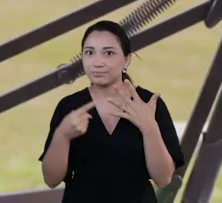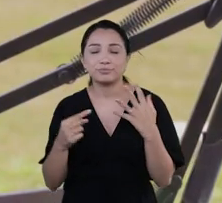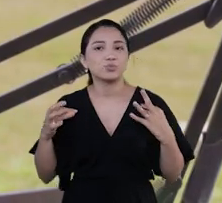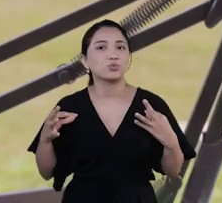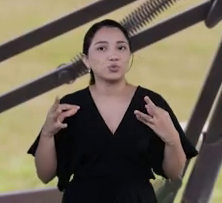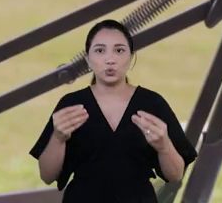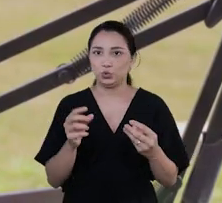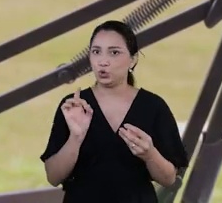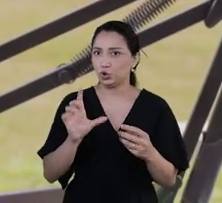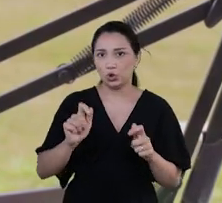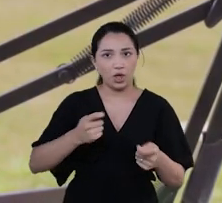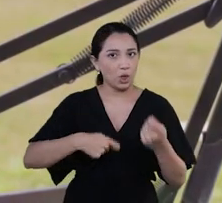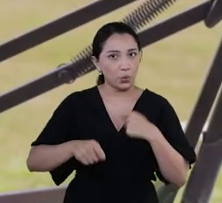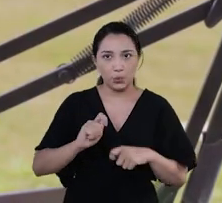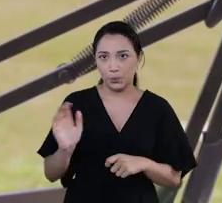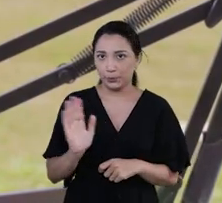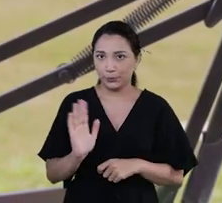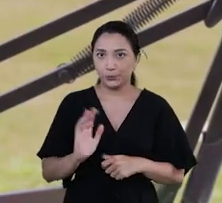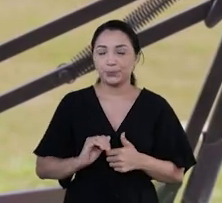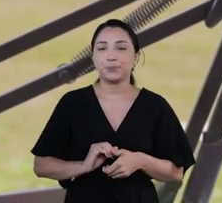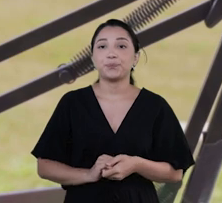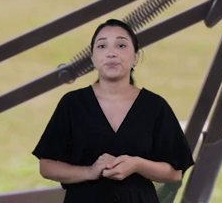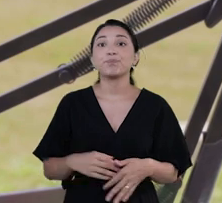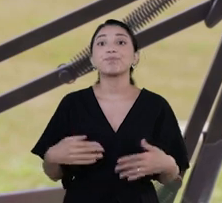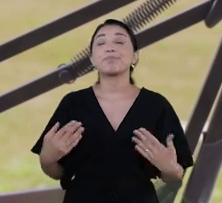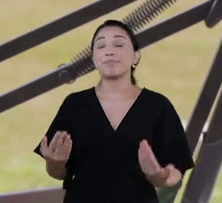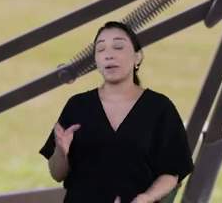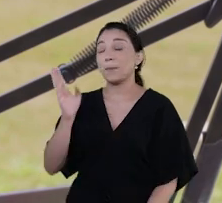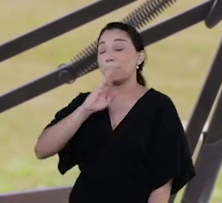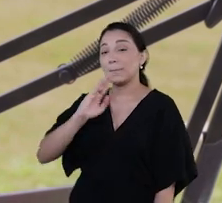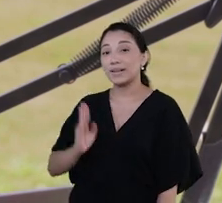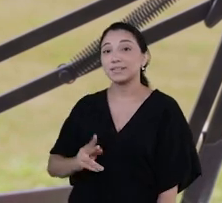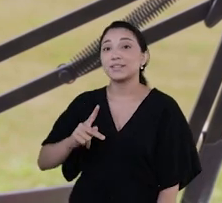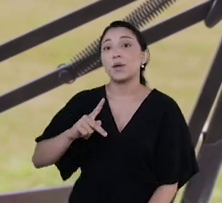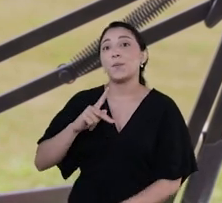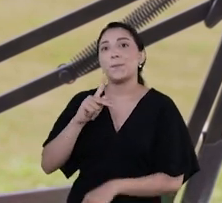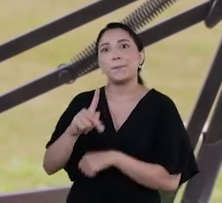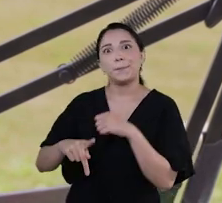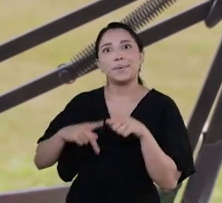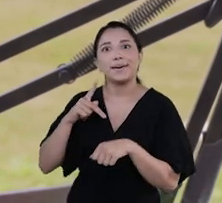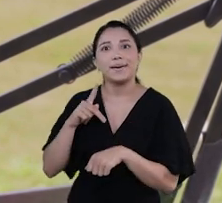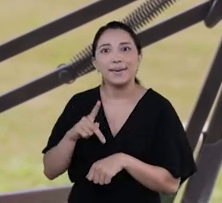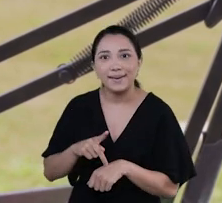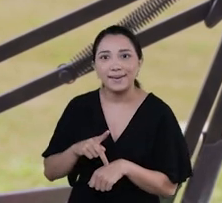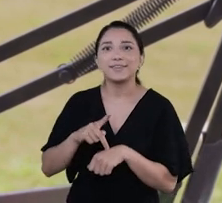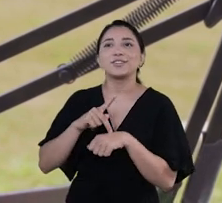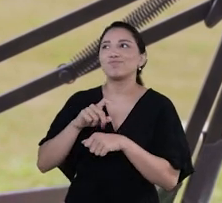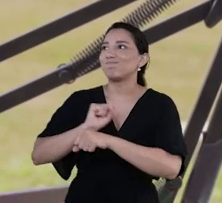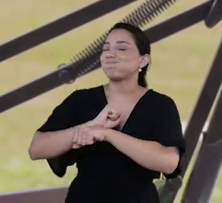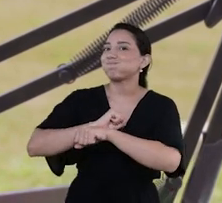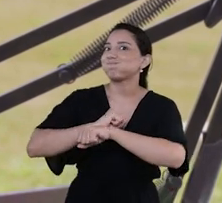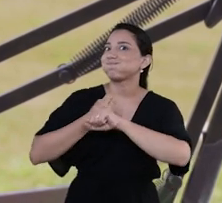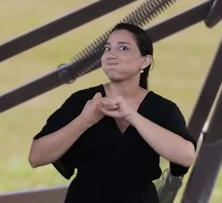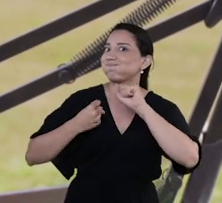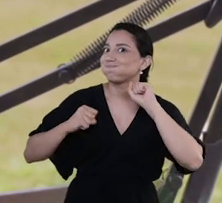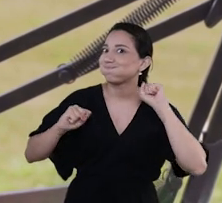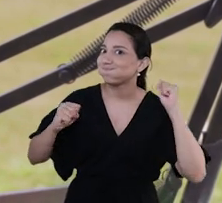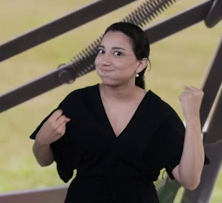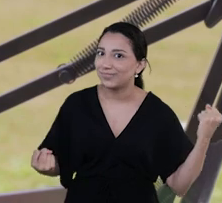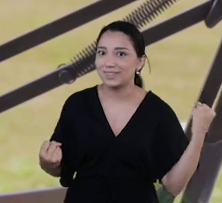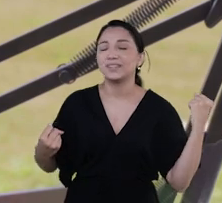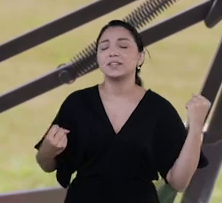aham sim e o Brasil é um país de dimensões continentais né como adaptar essas